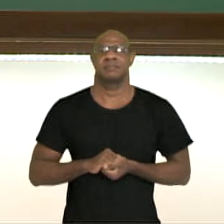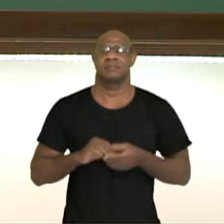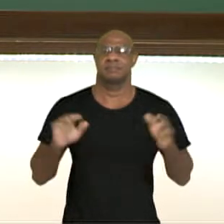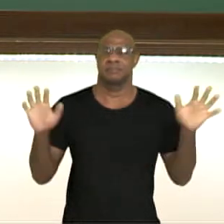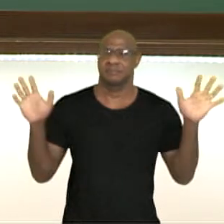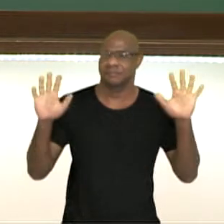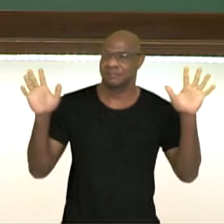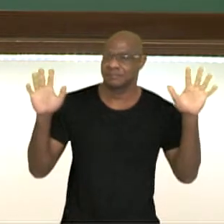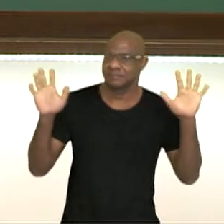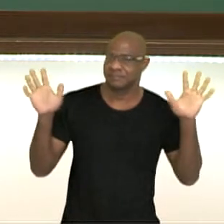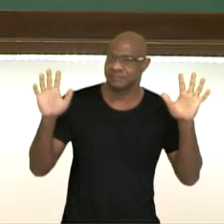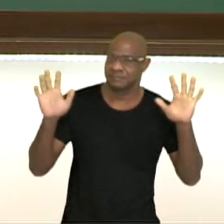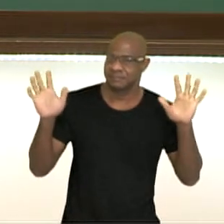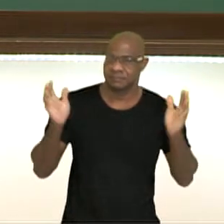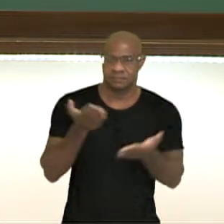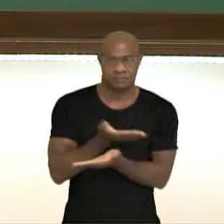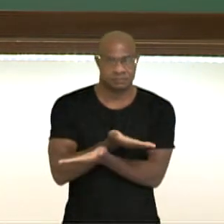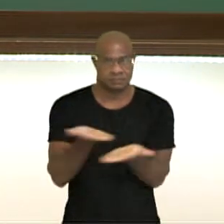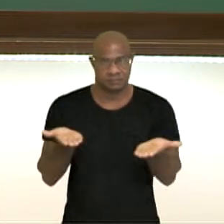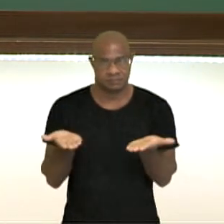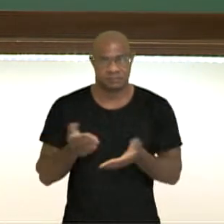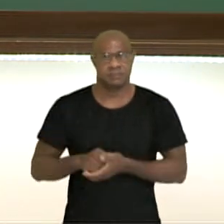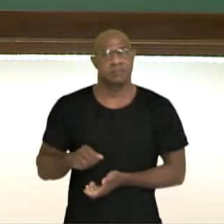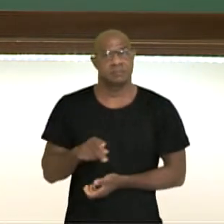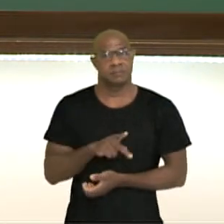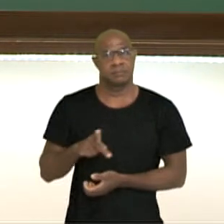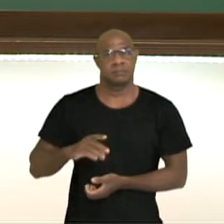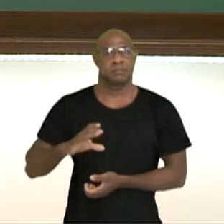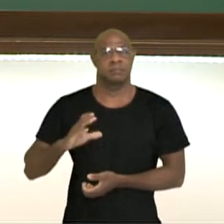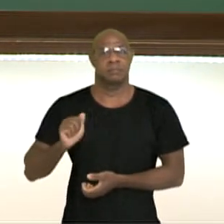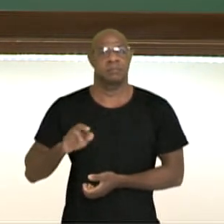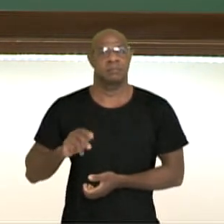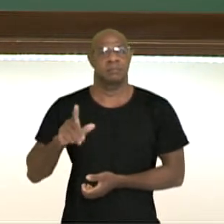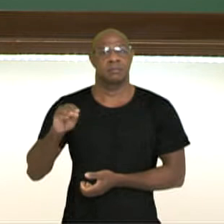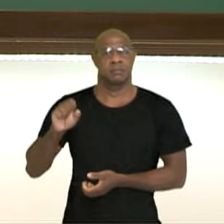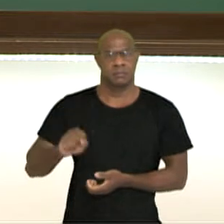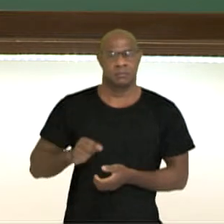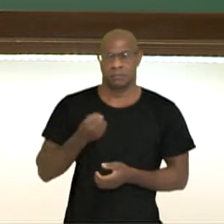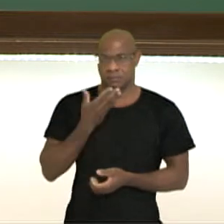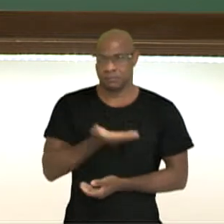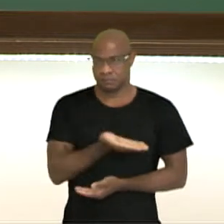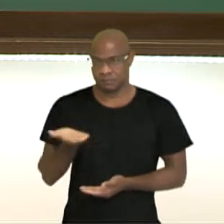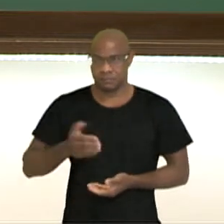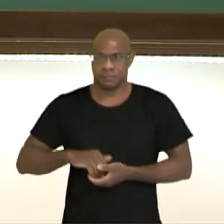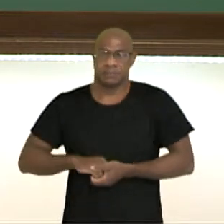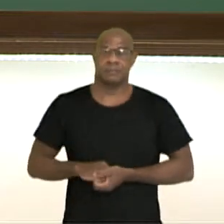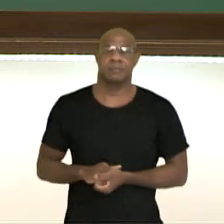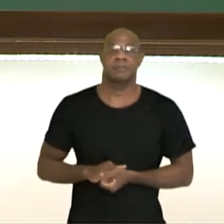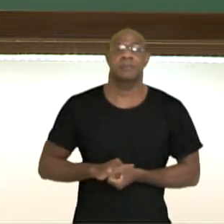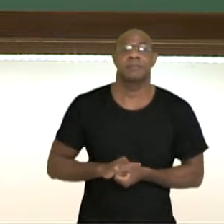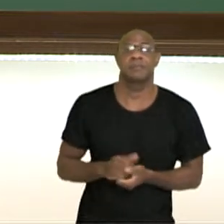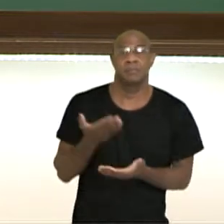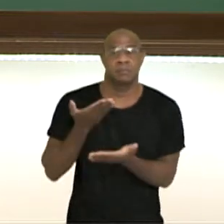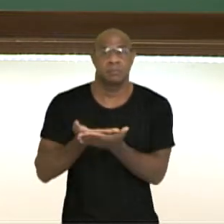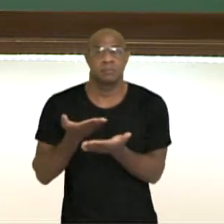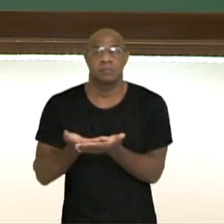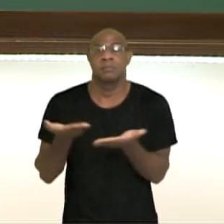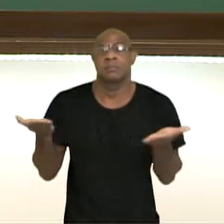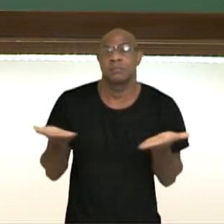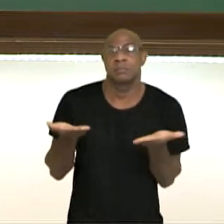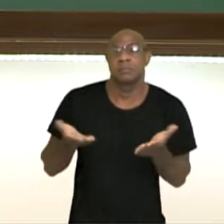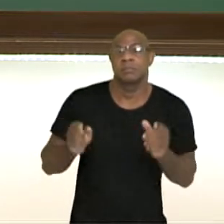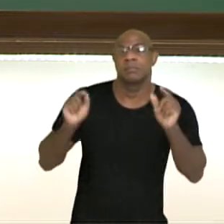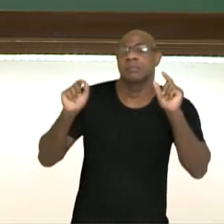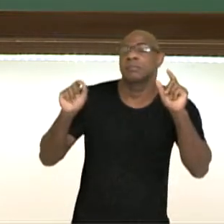Hi there! E aí pessoal, professor Carlos aqui, tudo bem com vocês? Eu espero que sim. Gente, na aula de hoje então,